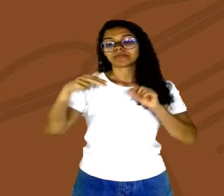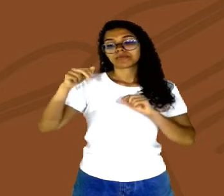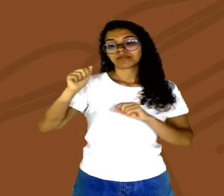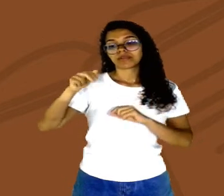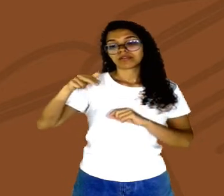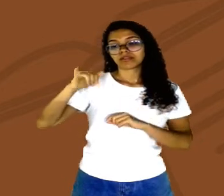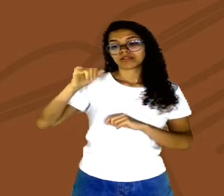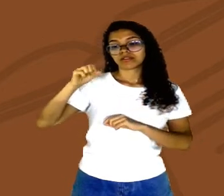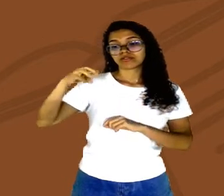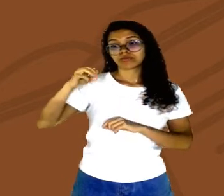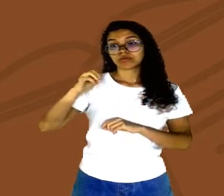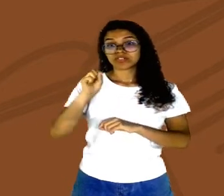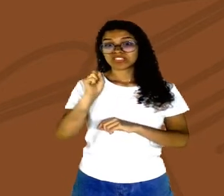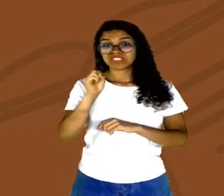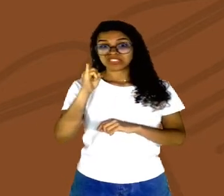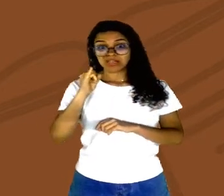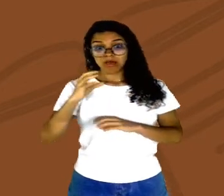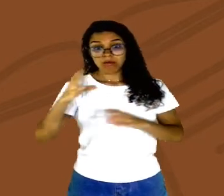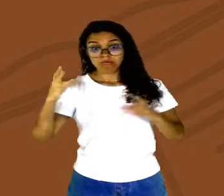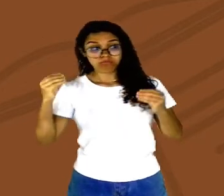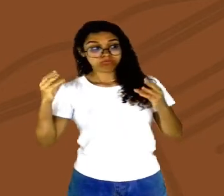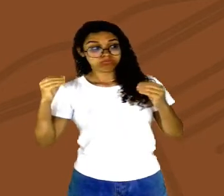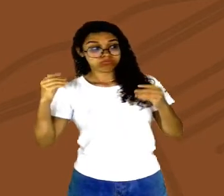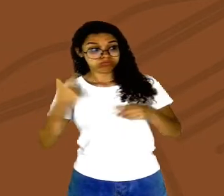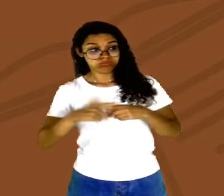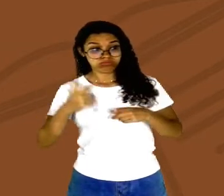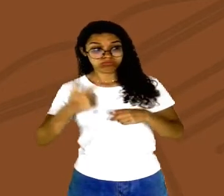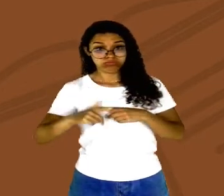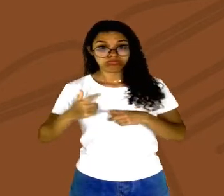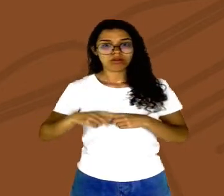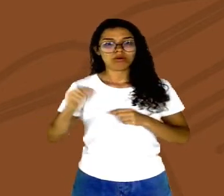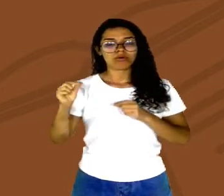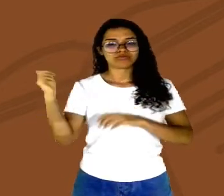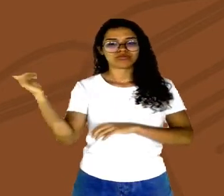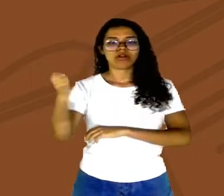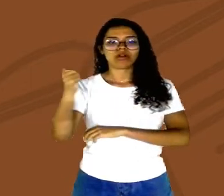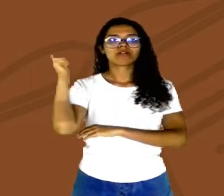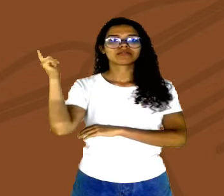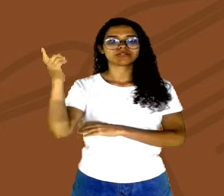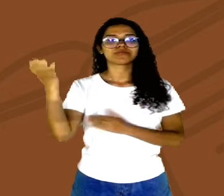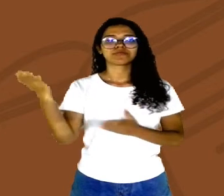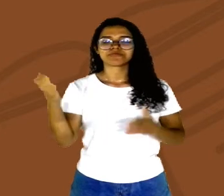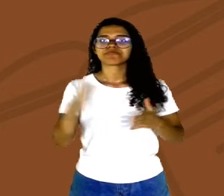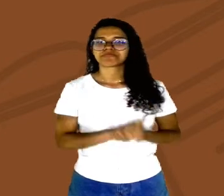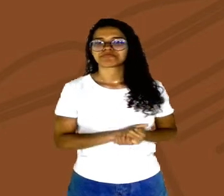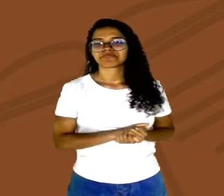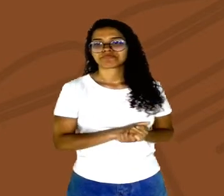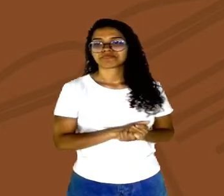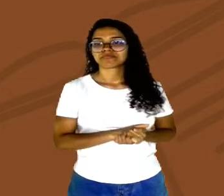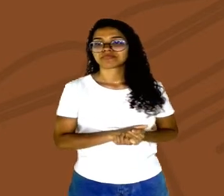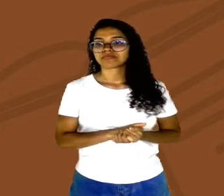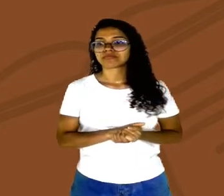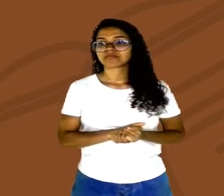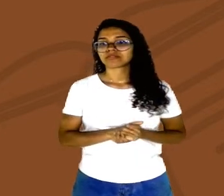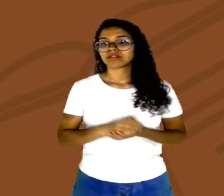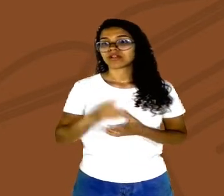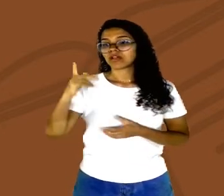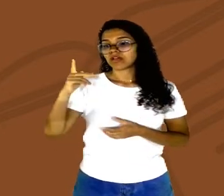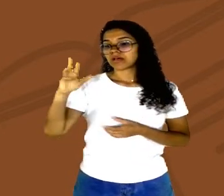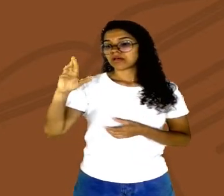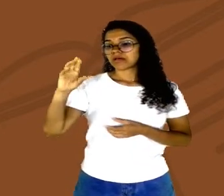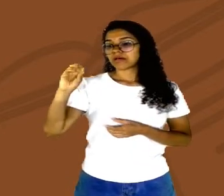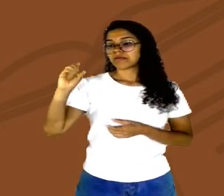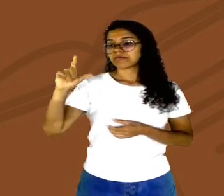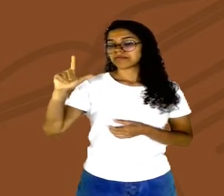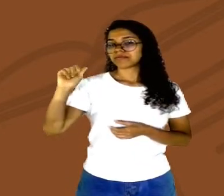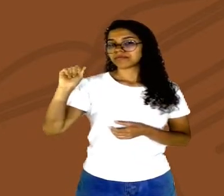E o excesso, que pode produzir de forma excessiva, gigantismo. Muito bem. Prolactina, olha só a nomenclatura,